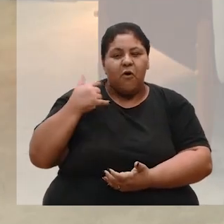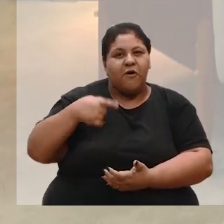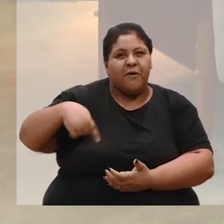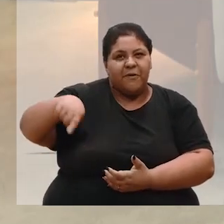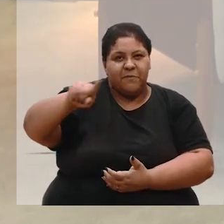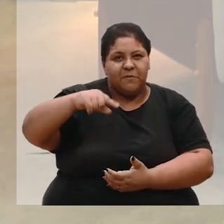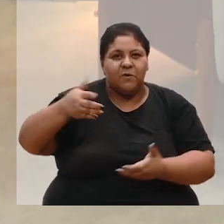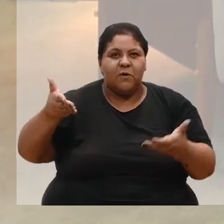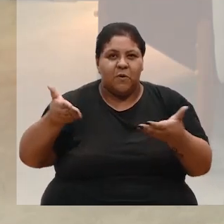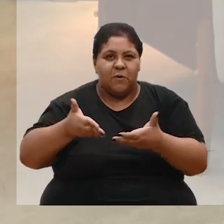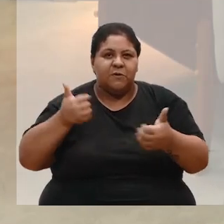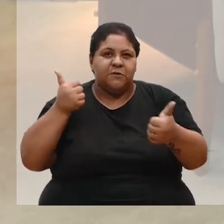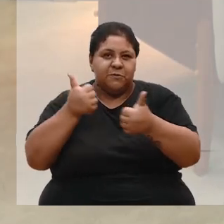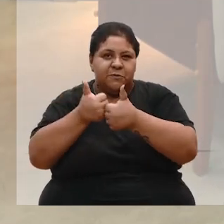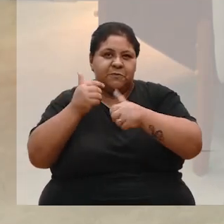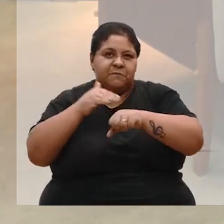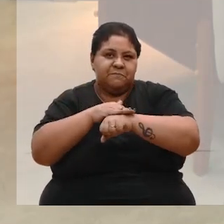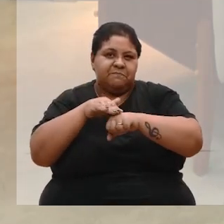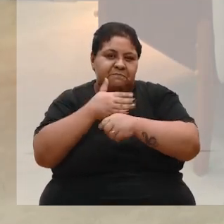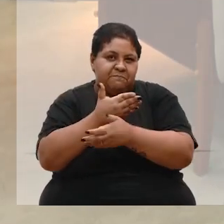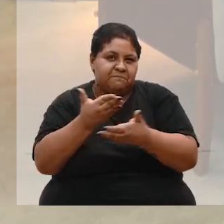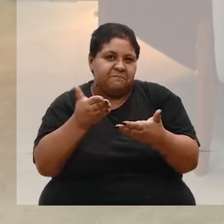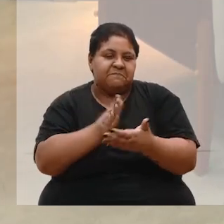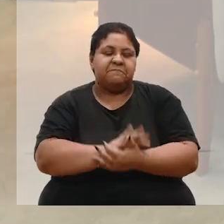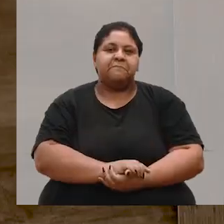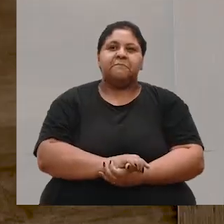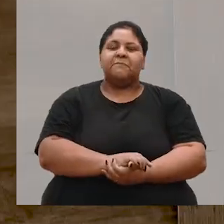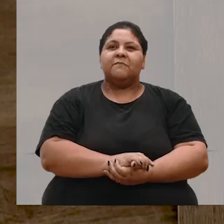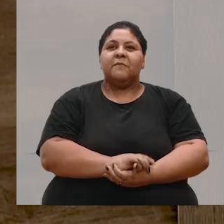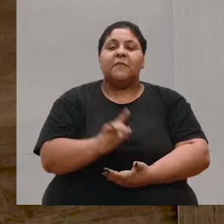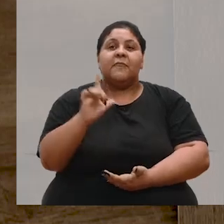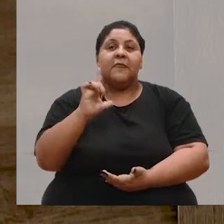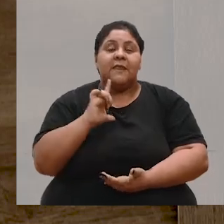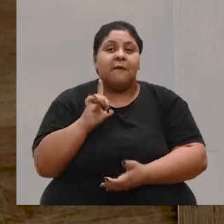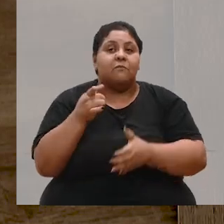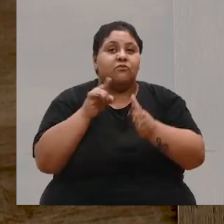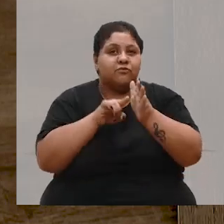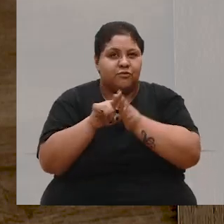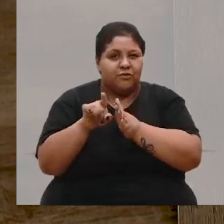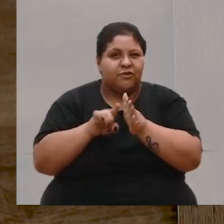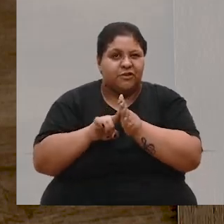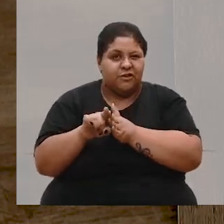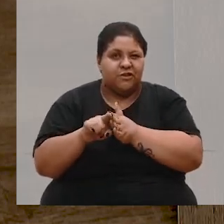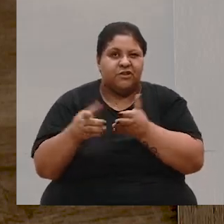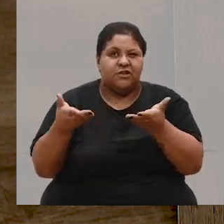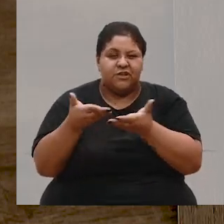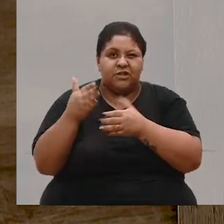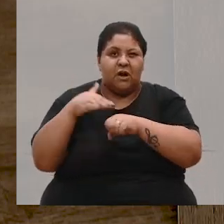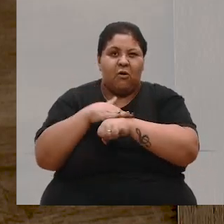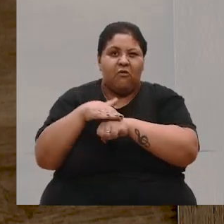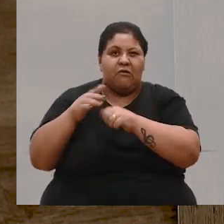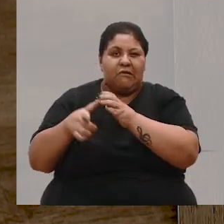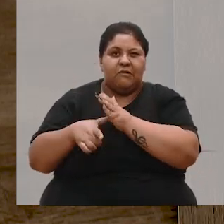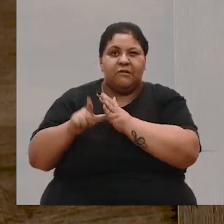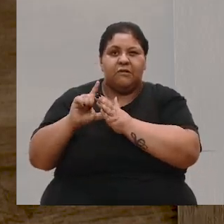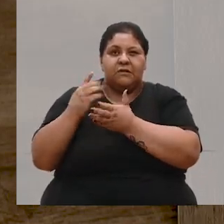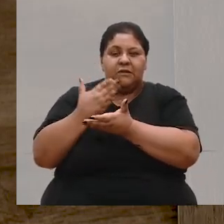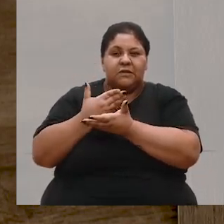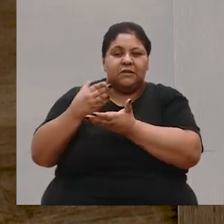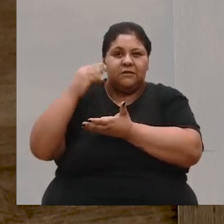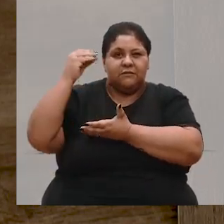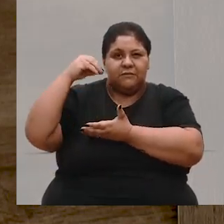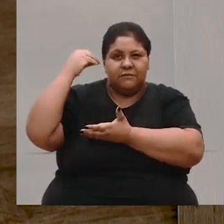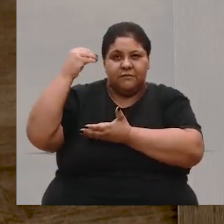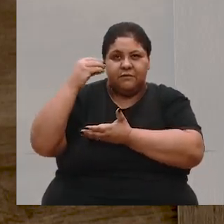de estar aqui com vocês. Nós temos aqui uma pesquisa, e nós vimos conversando antes, a partir da experiência